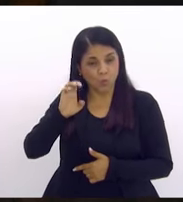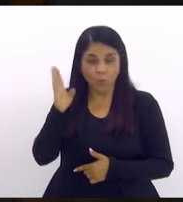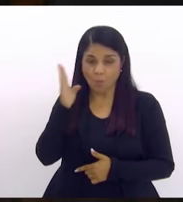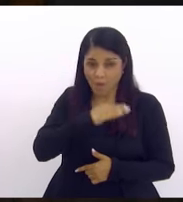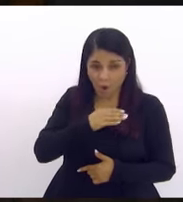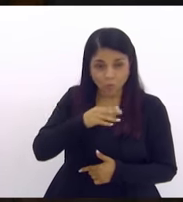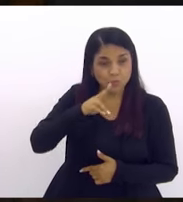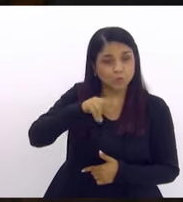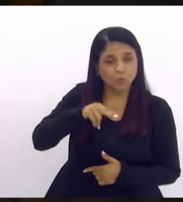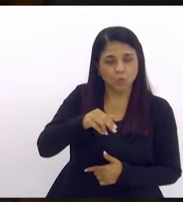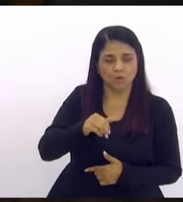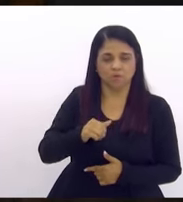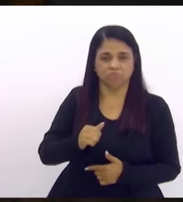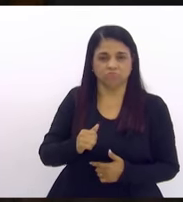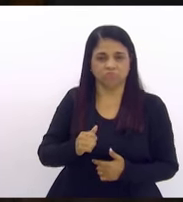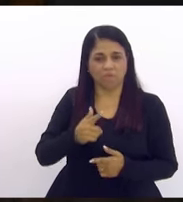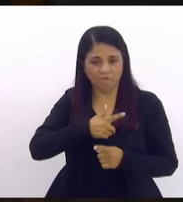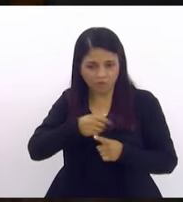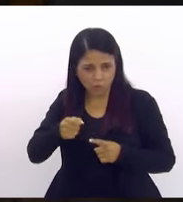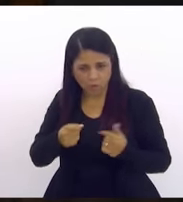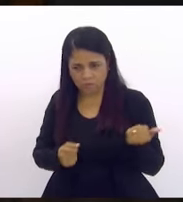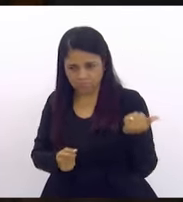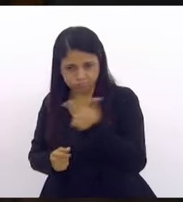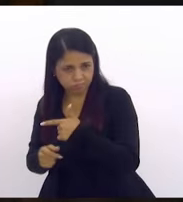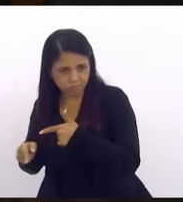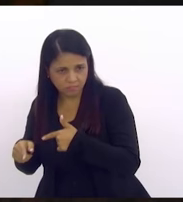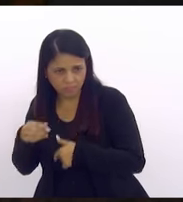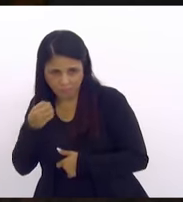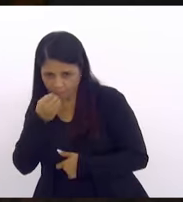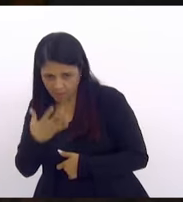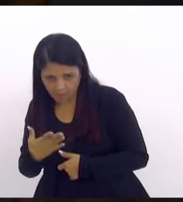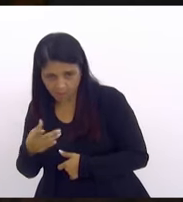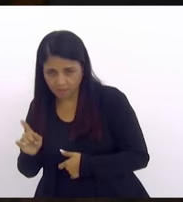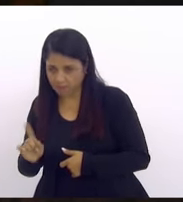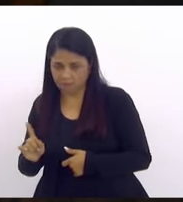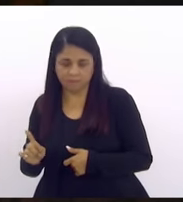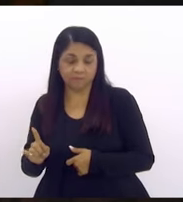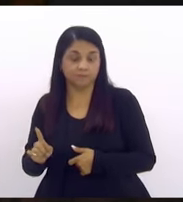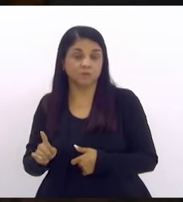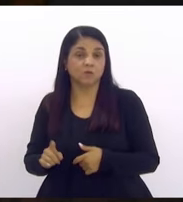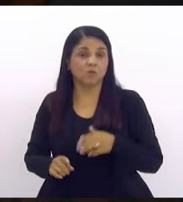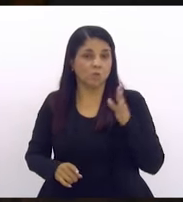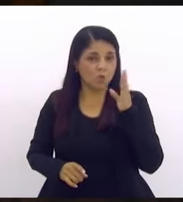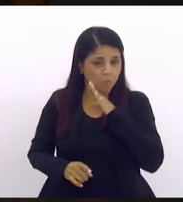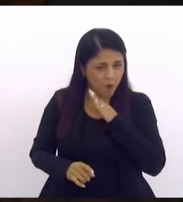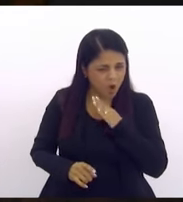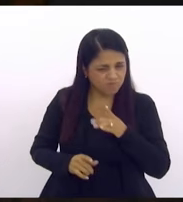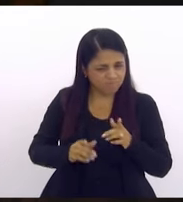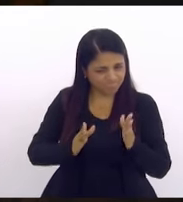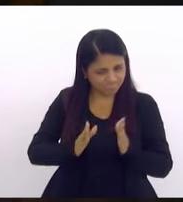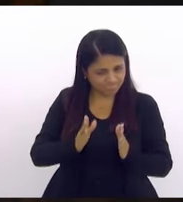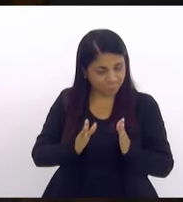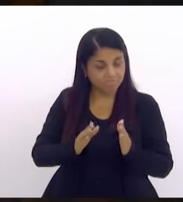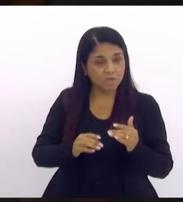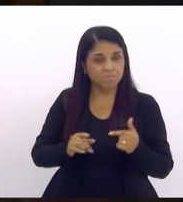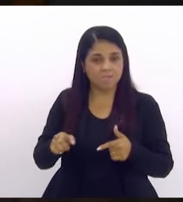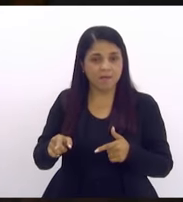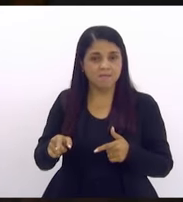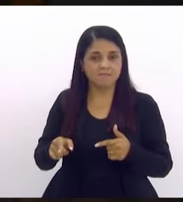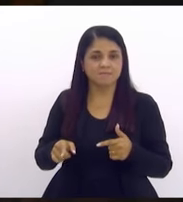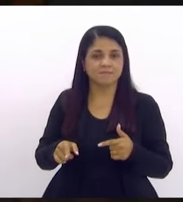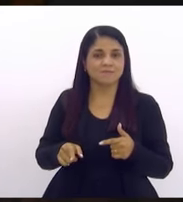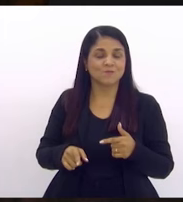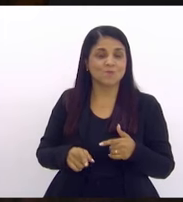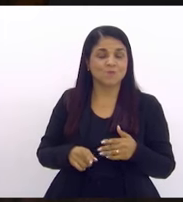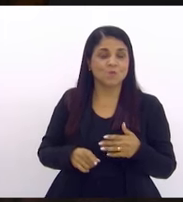nunca vai vencer o bem o mal pode ficar um tempo mas não fica o tempo todo então eu